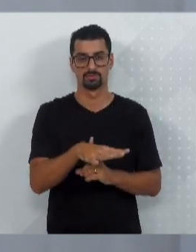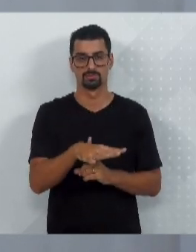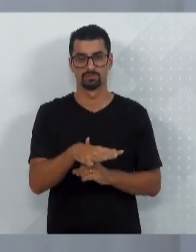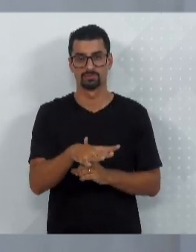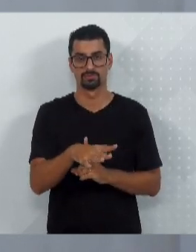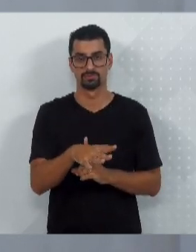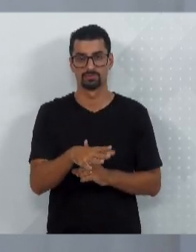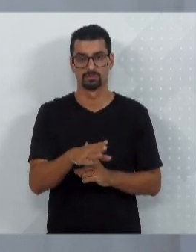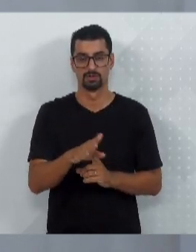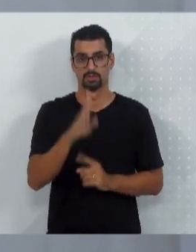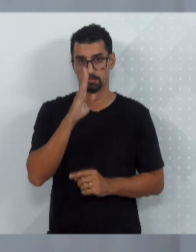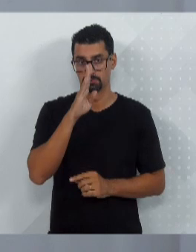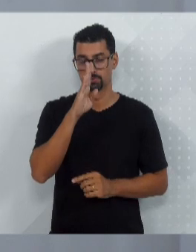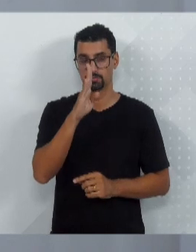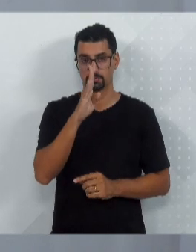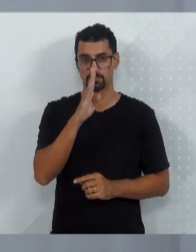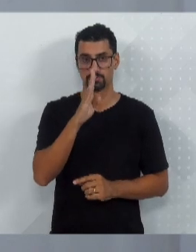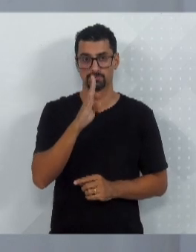especialmente